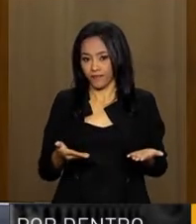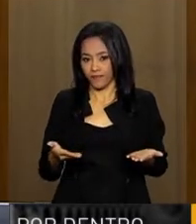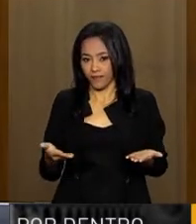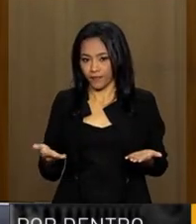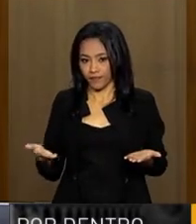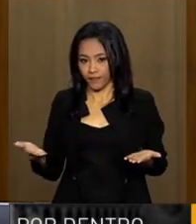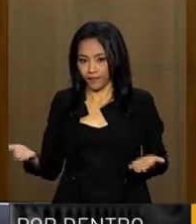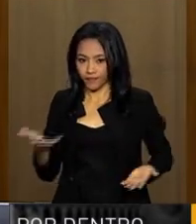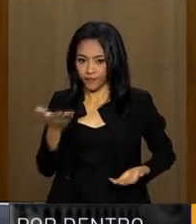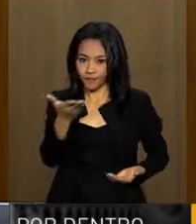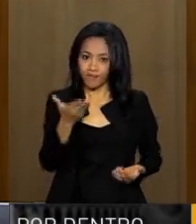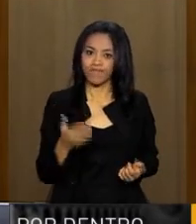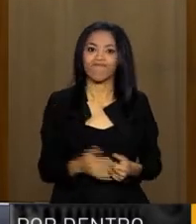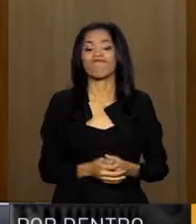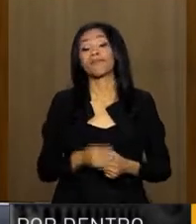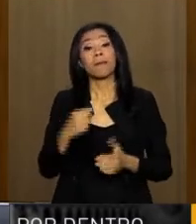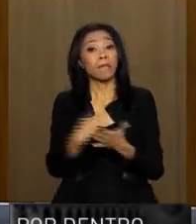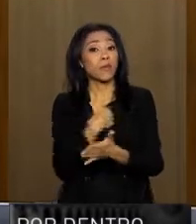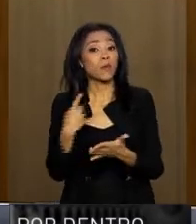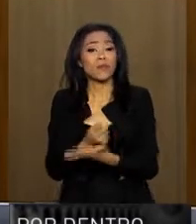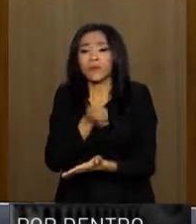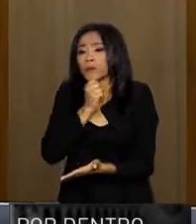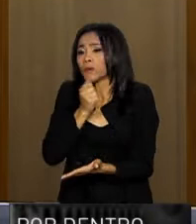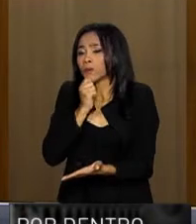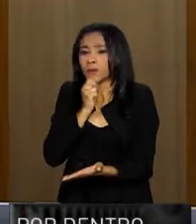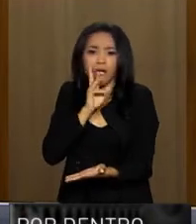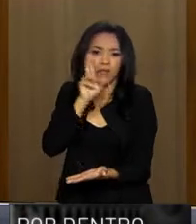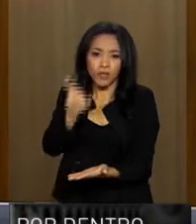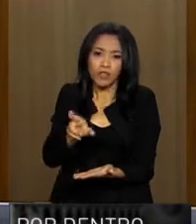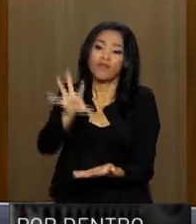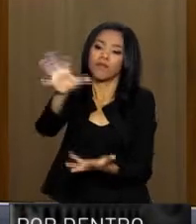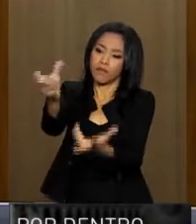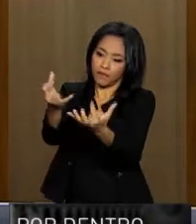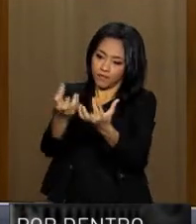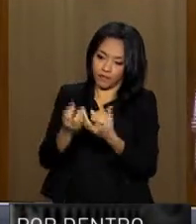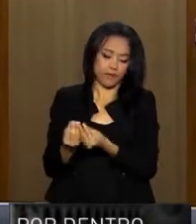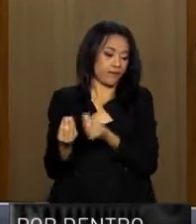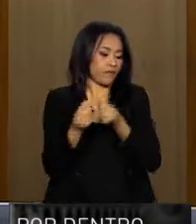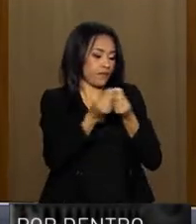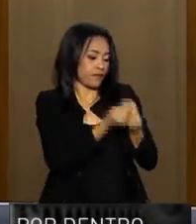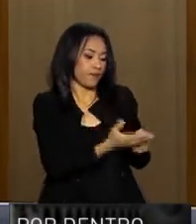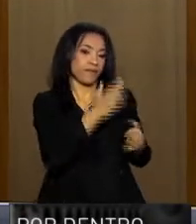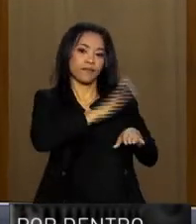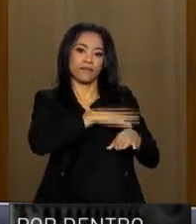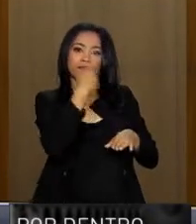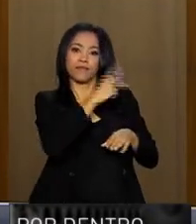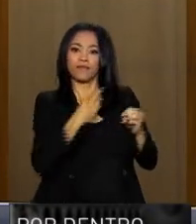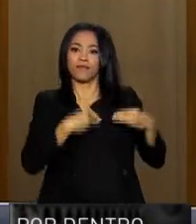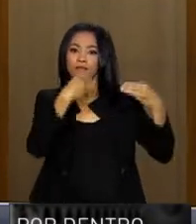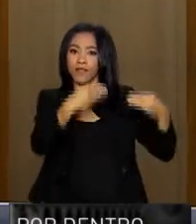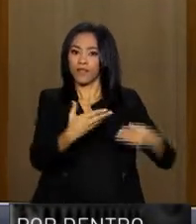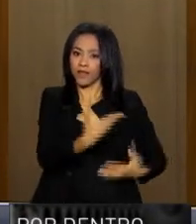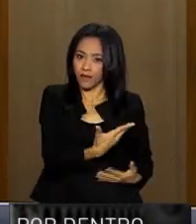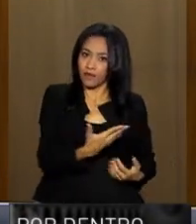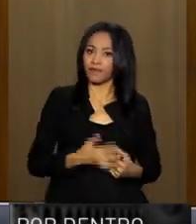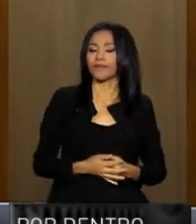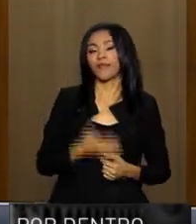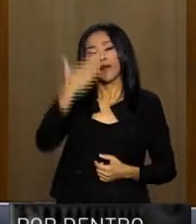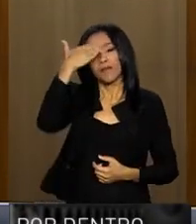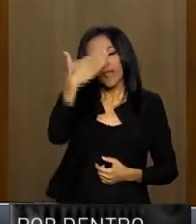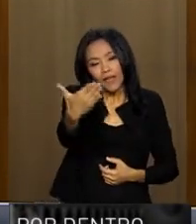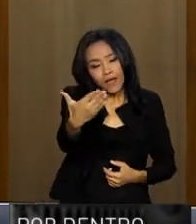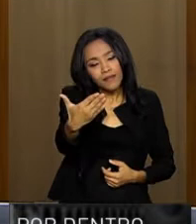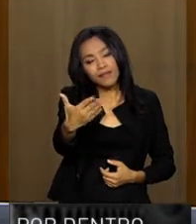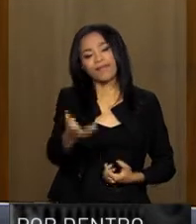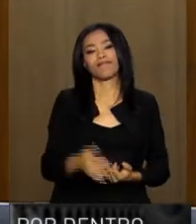www.renault.com.br as perguntas que não puderam ser respondidas vão ser encaminhadas para a assessoria do ministério do meio ambiente muito obrigada